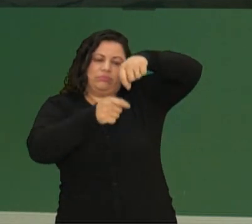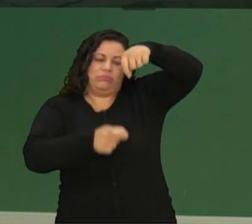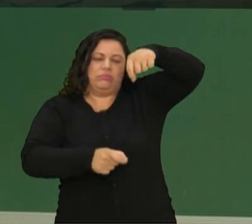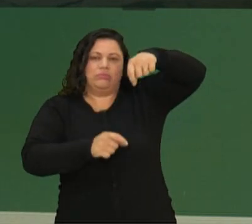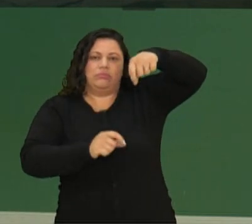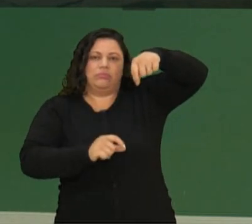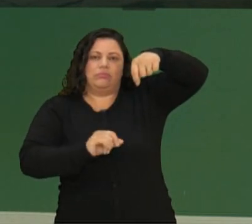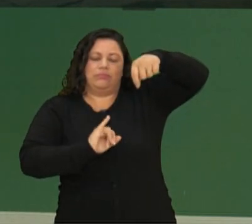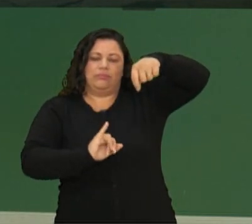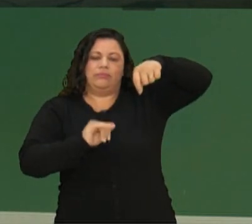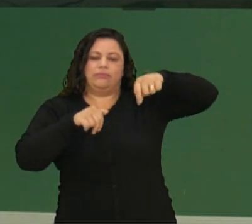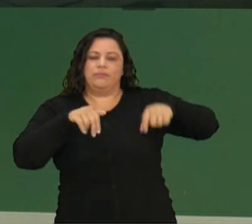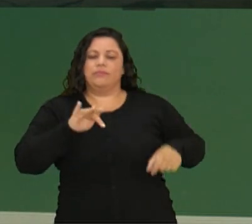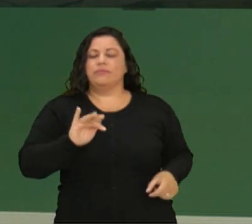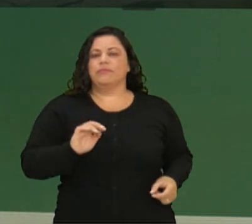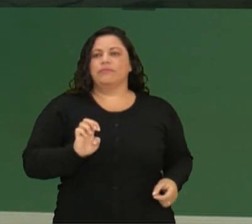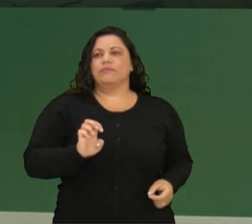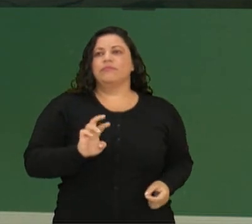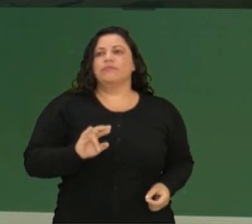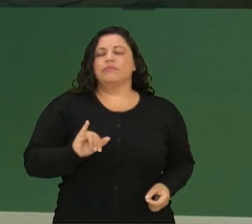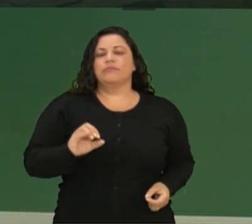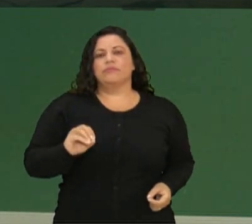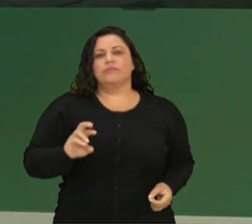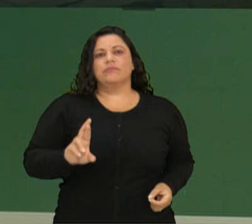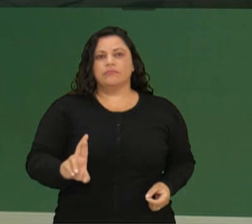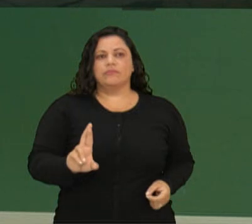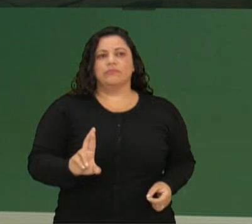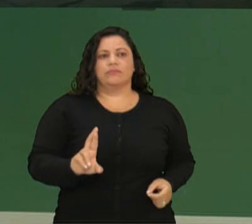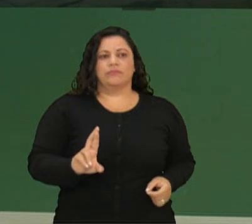inferior, tá? A veia, então, ela vai